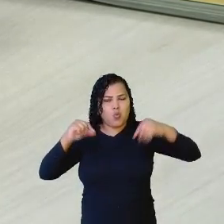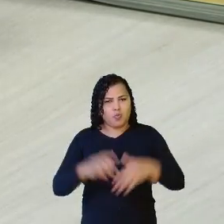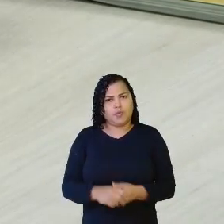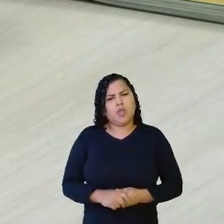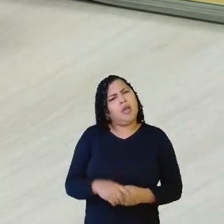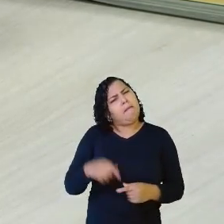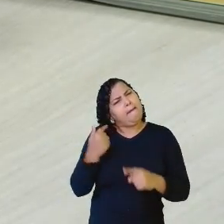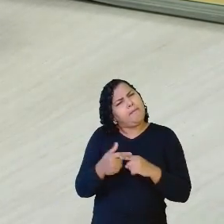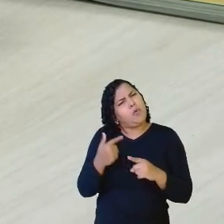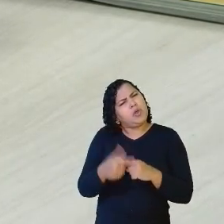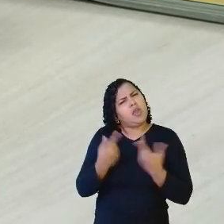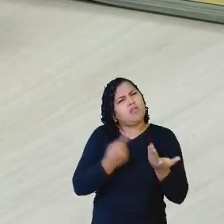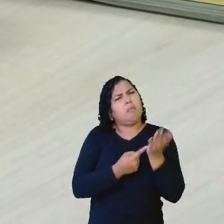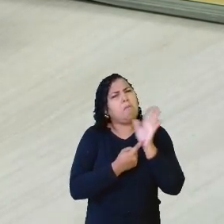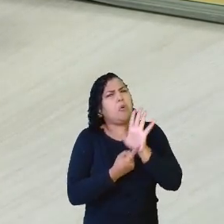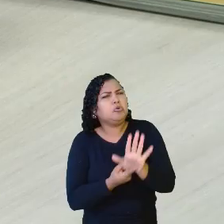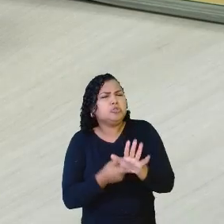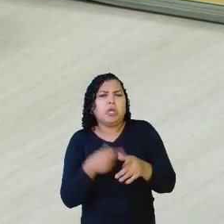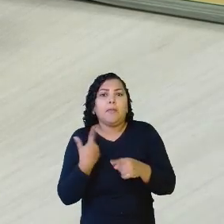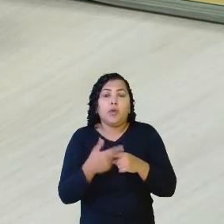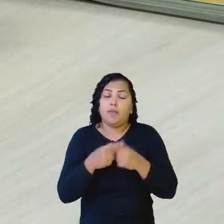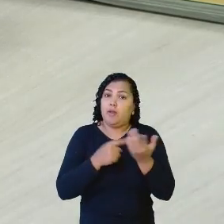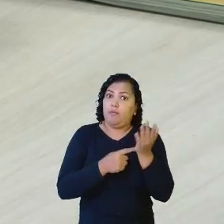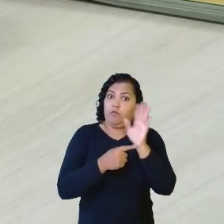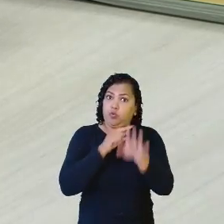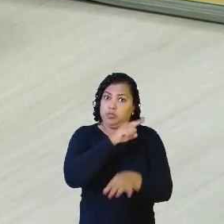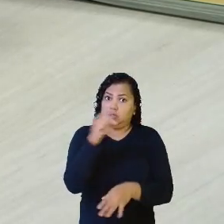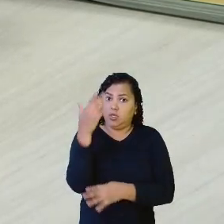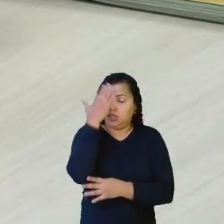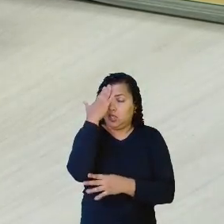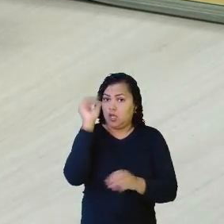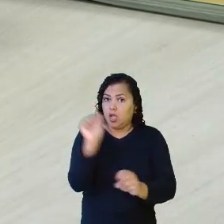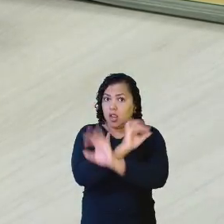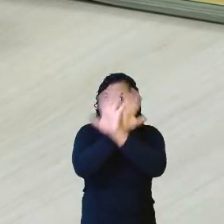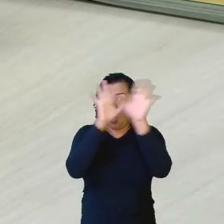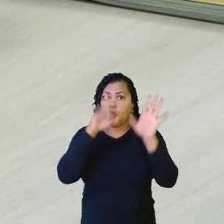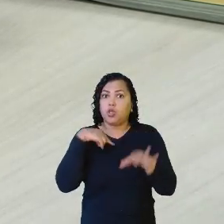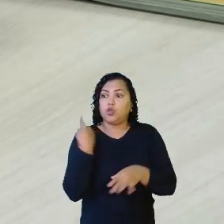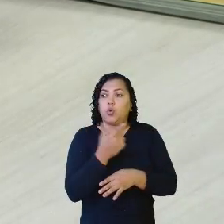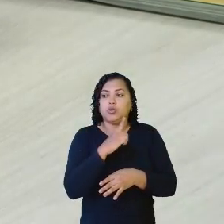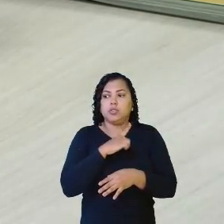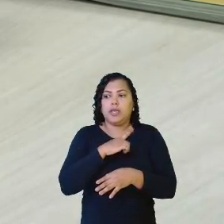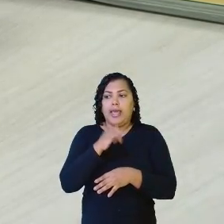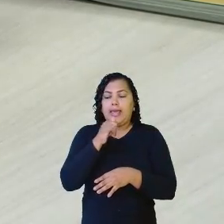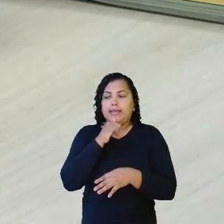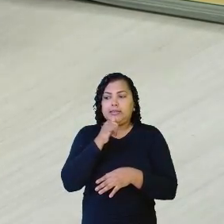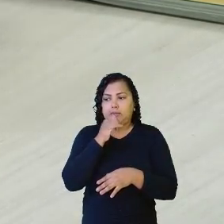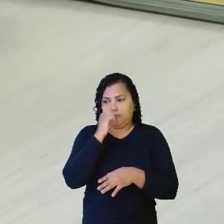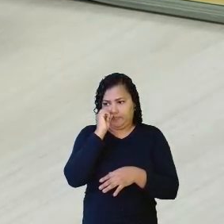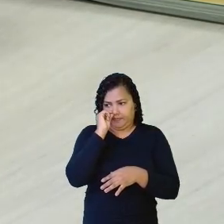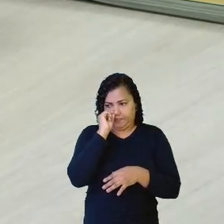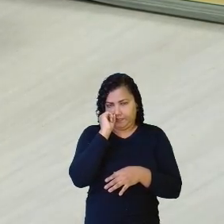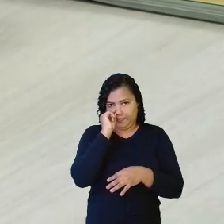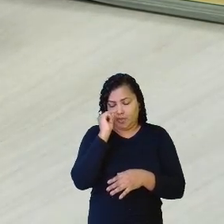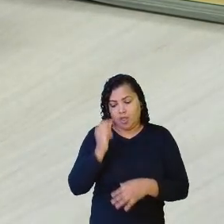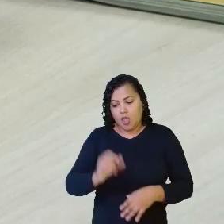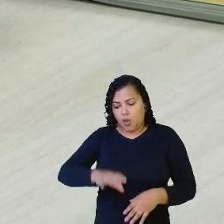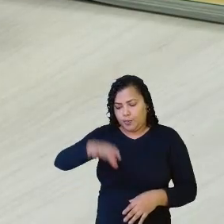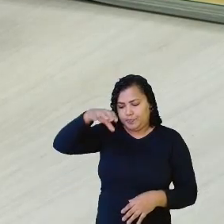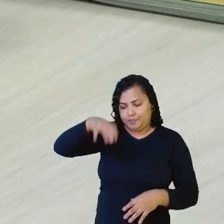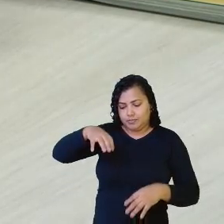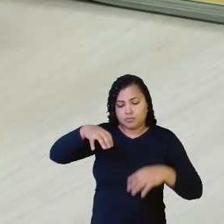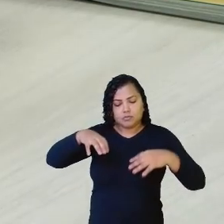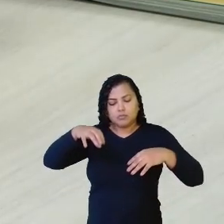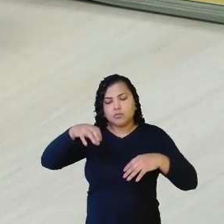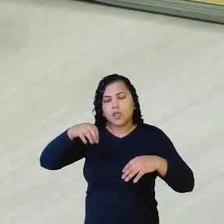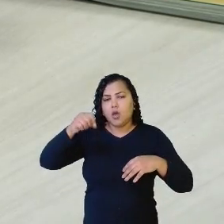que, Mauricé, você trouxe esse protótipo? Para mostrar para vocês que a gente tem, dentro do nosso sistema, é claro que o sistema solar é composto